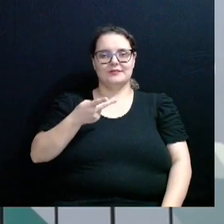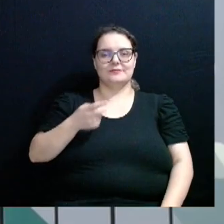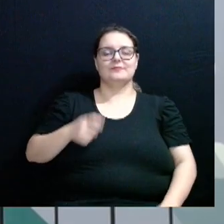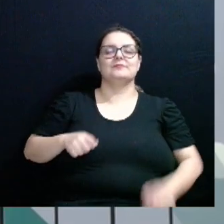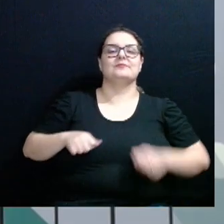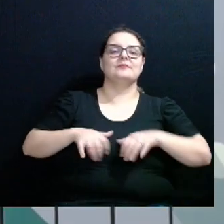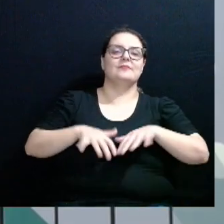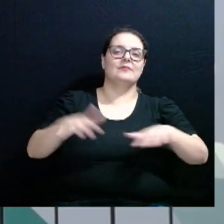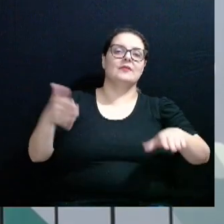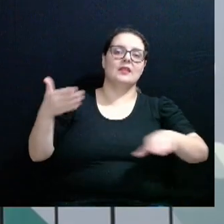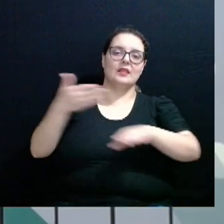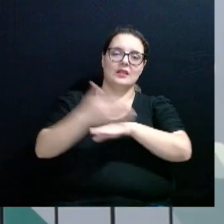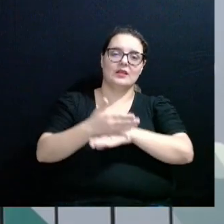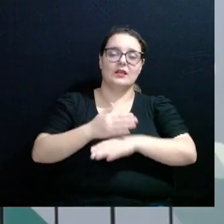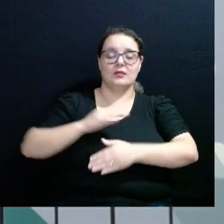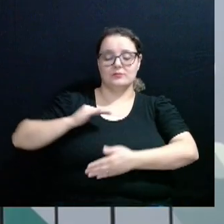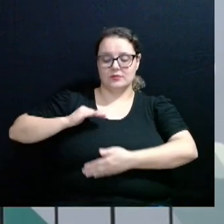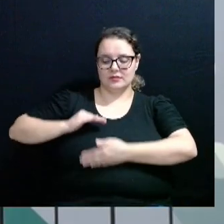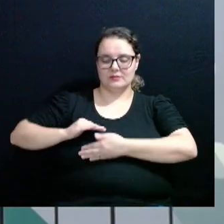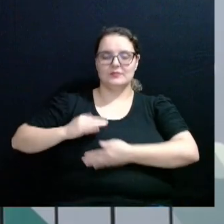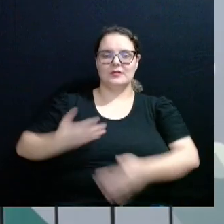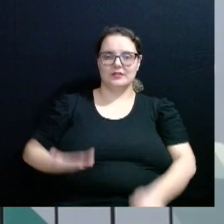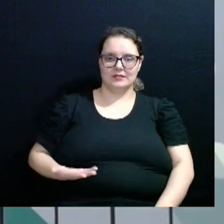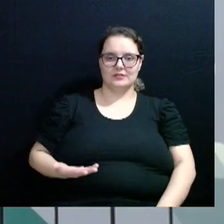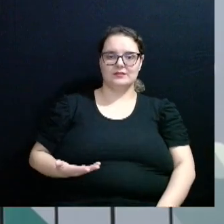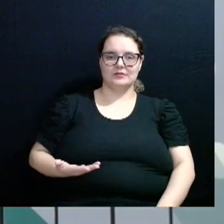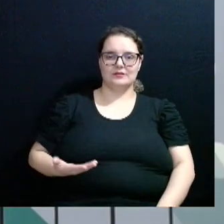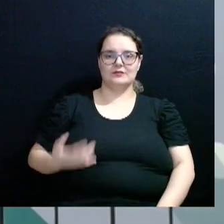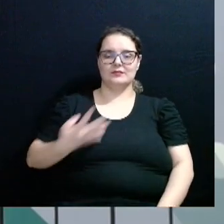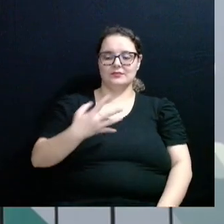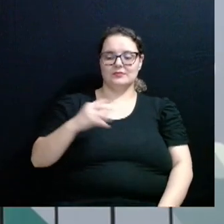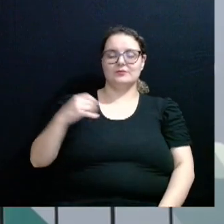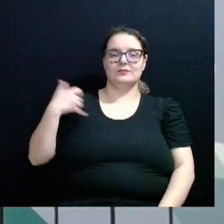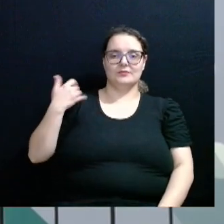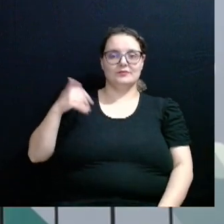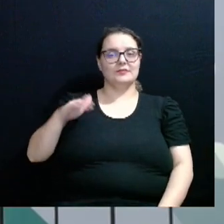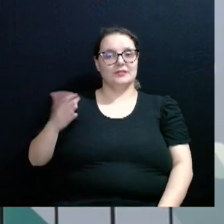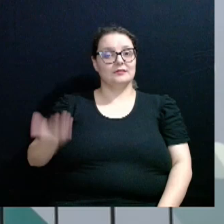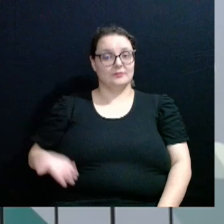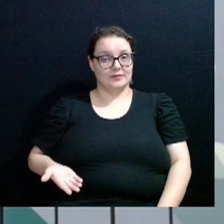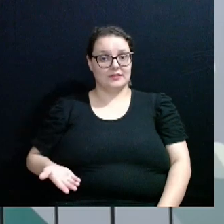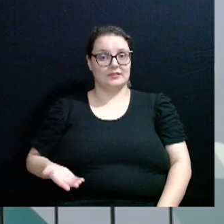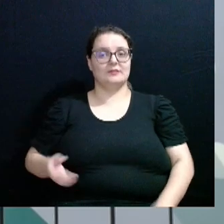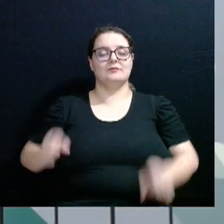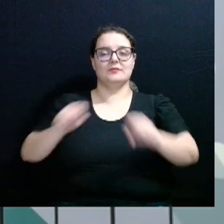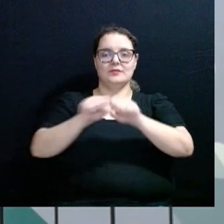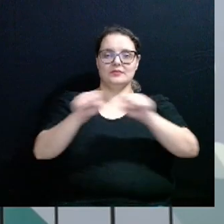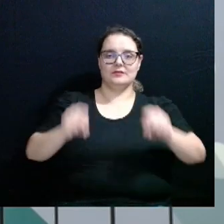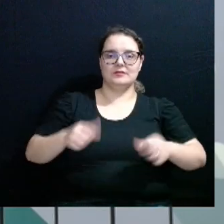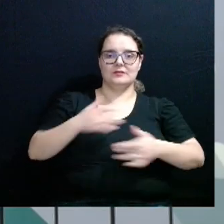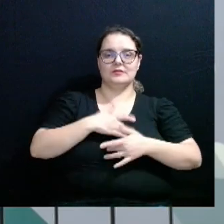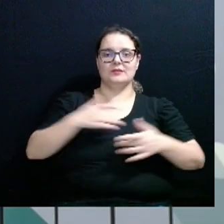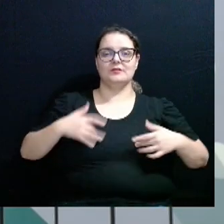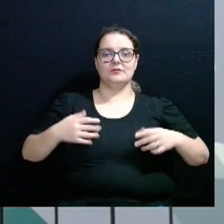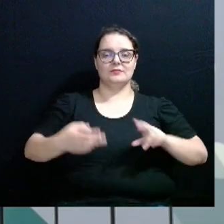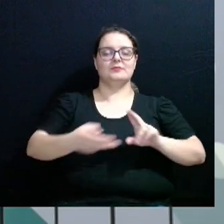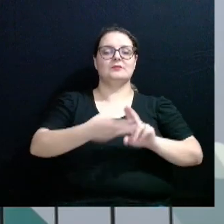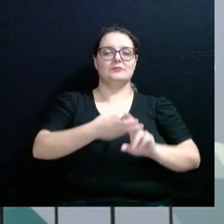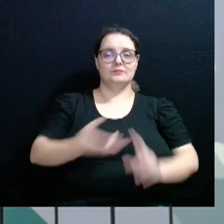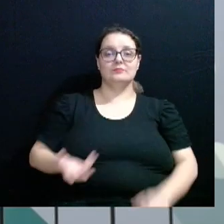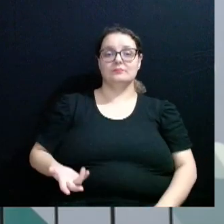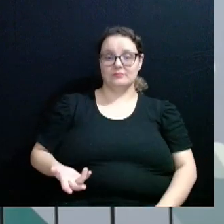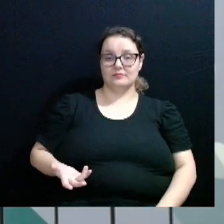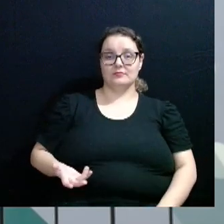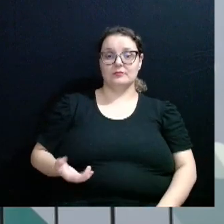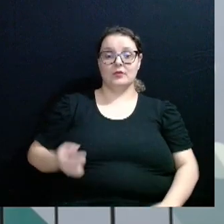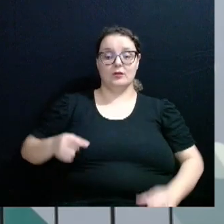à mamografia a partir dos 40 anos pelo Sistema Único de Saúde. Um avanço importante para salvar